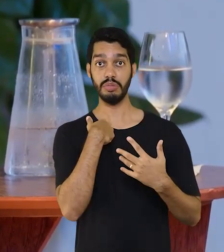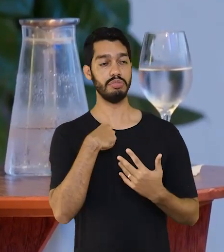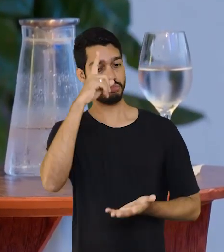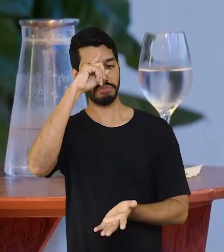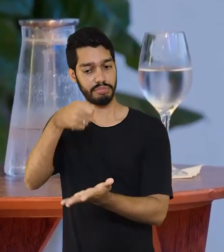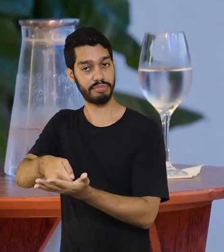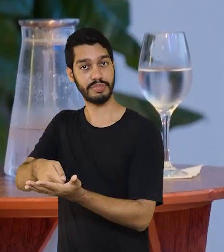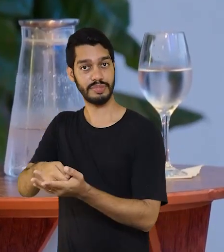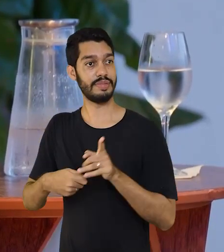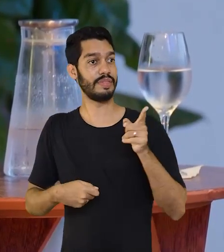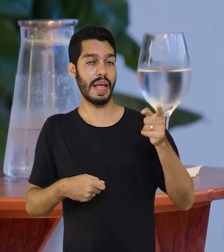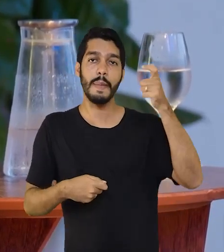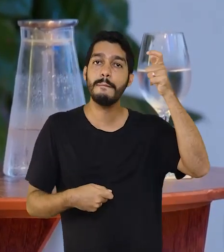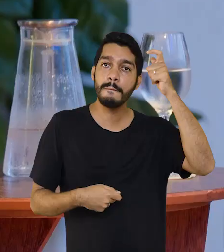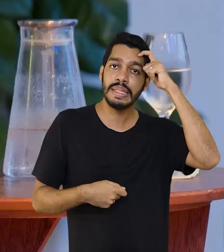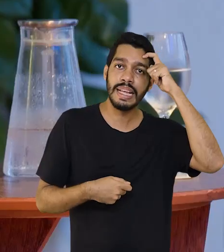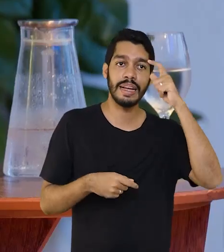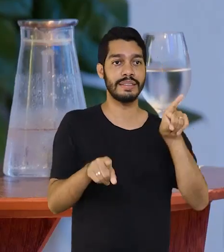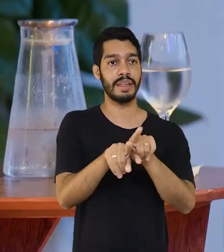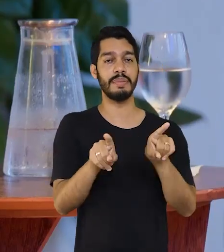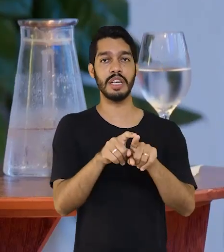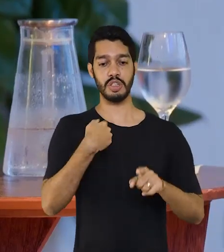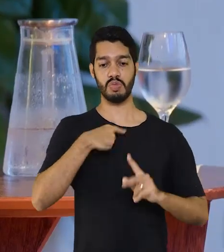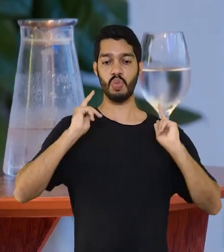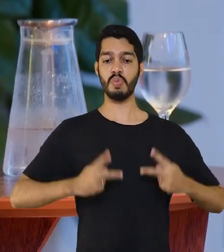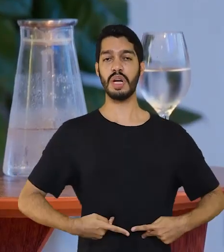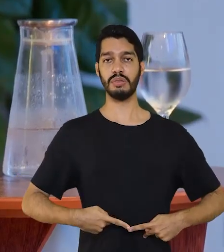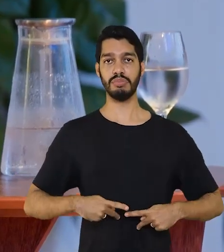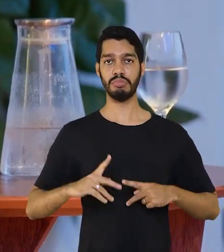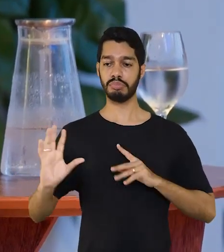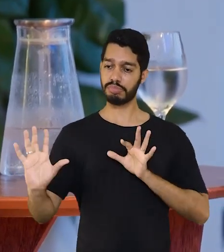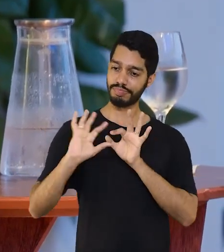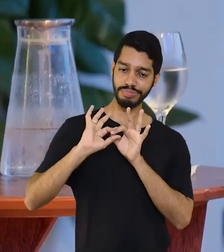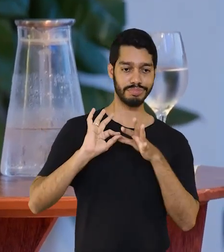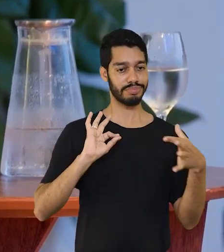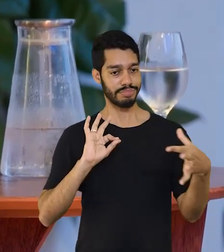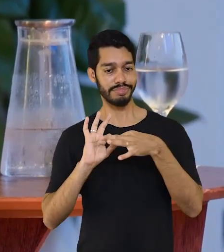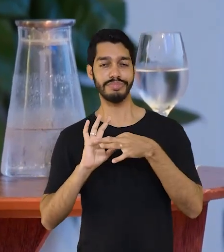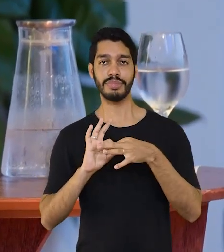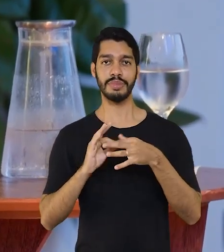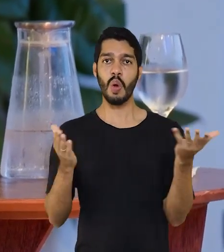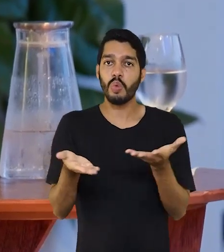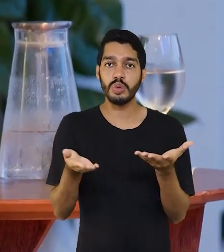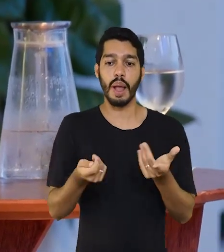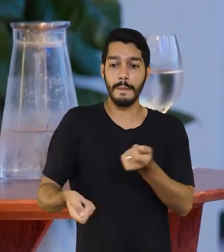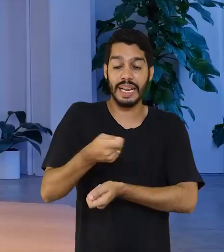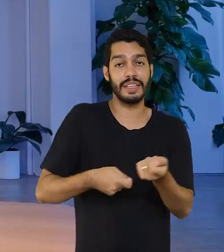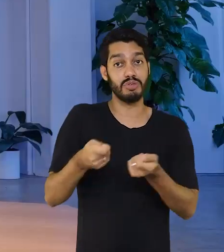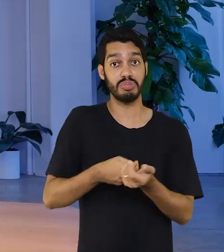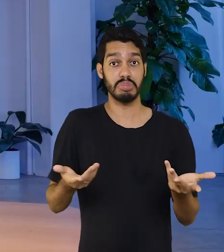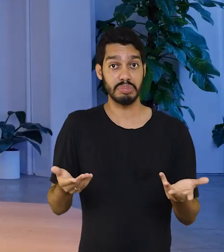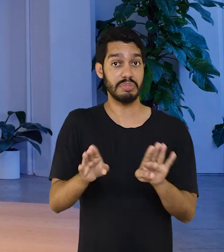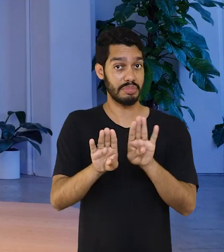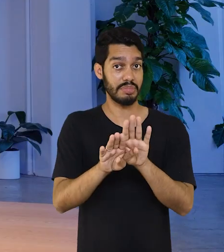humana. Como que funciona isso? Essa triangulação, né, de tomada de decisão e mentalidade e a coisa humana,